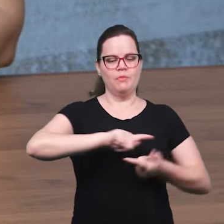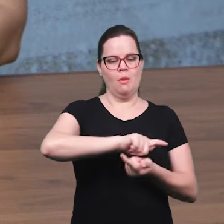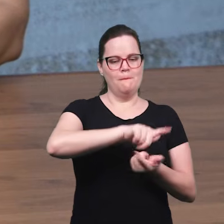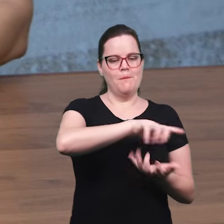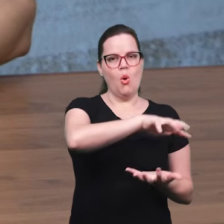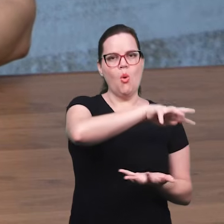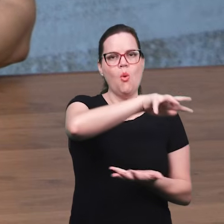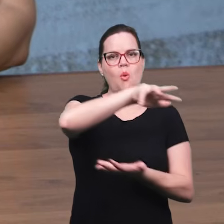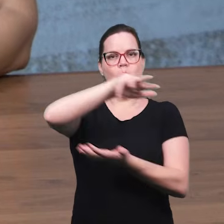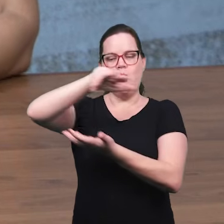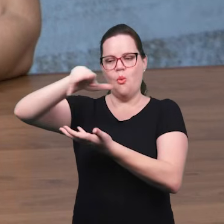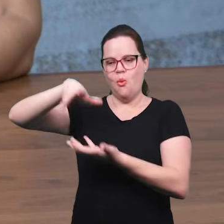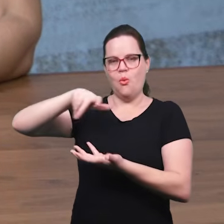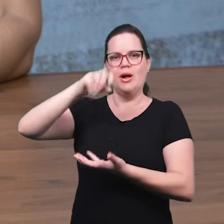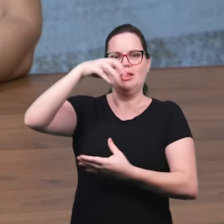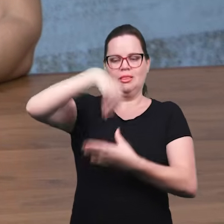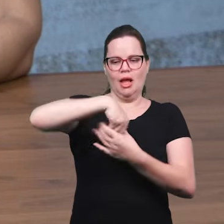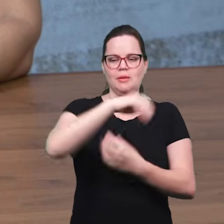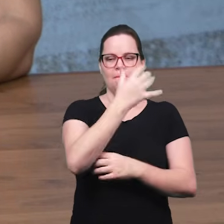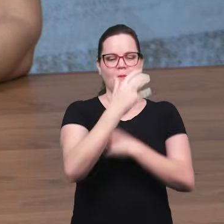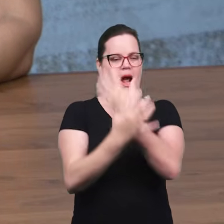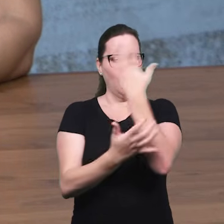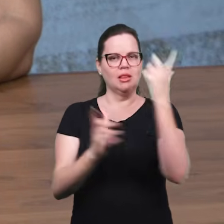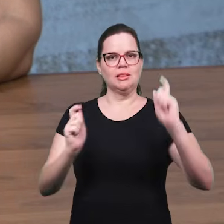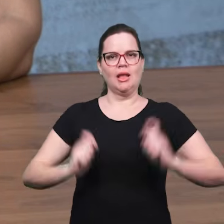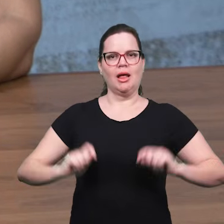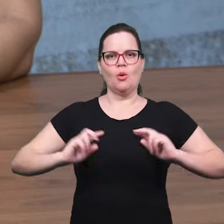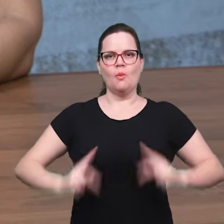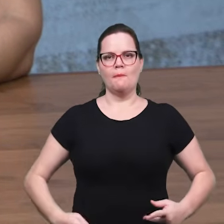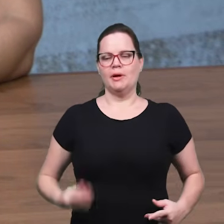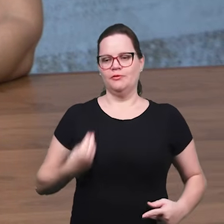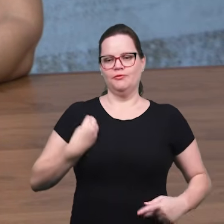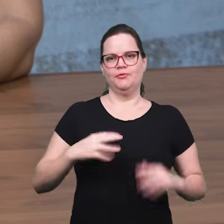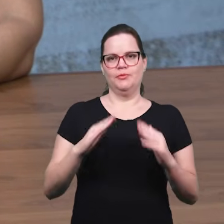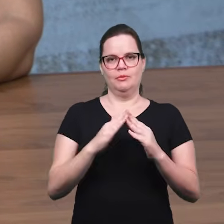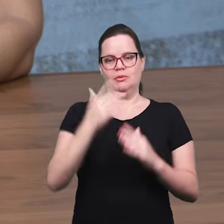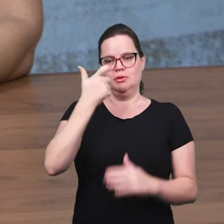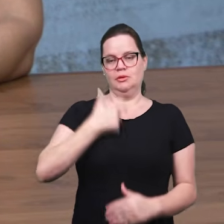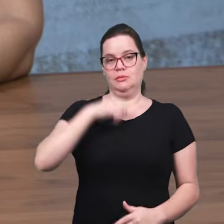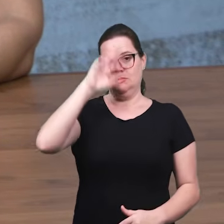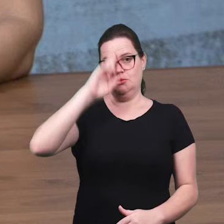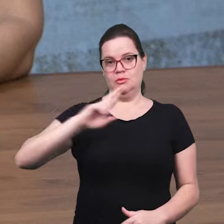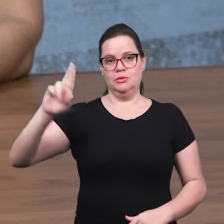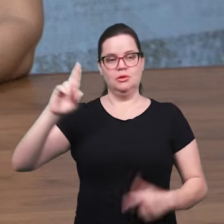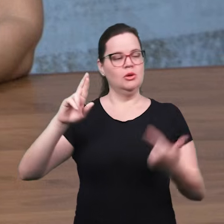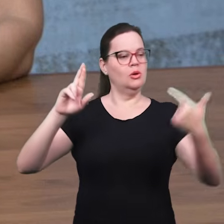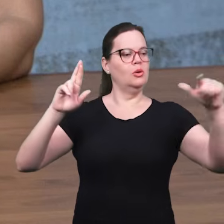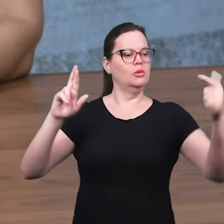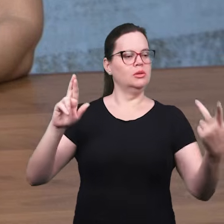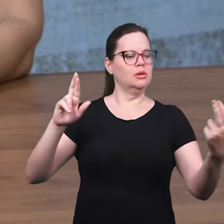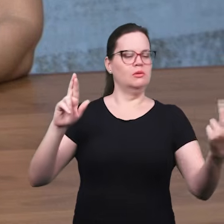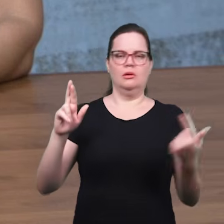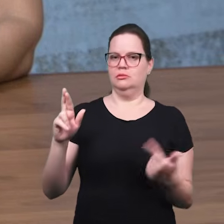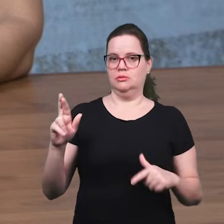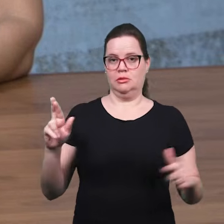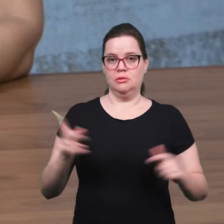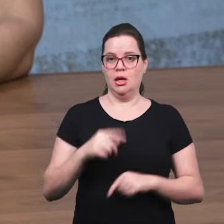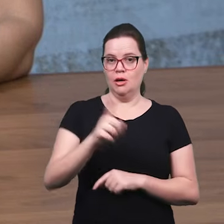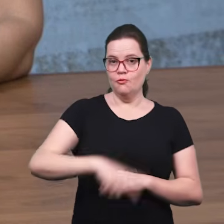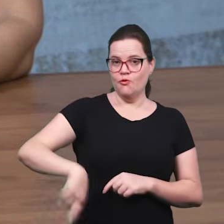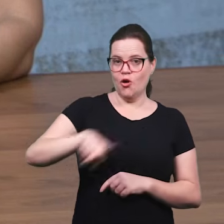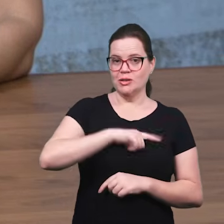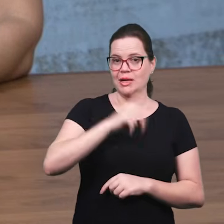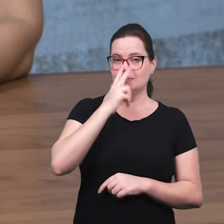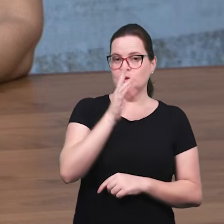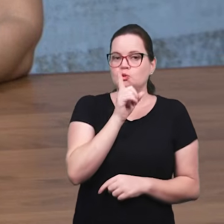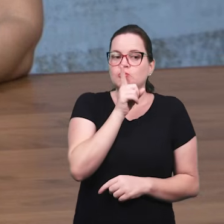para que fosse habitada. Eu sou o Senhor e não há outro. Não falai em segredo,